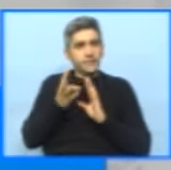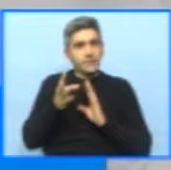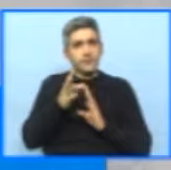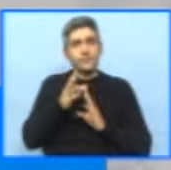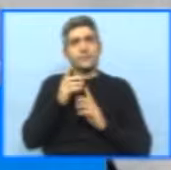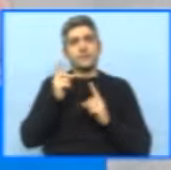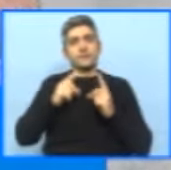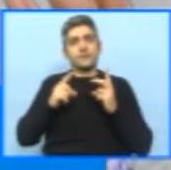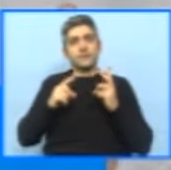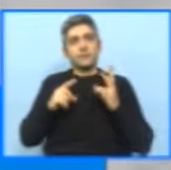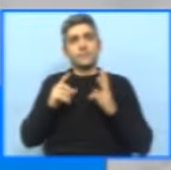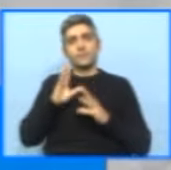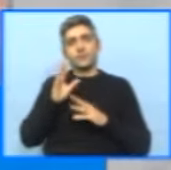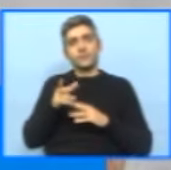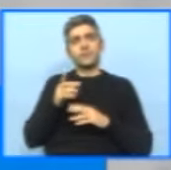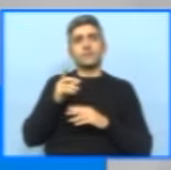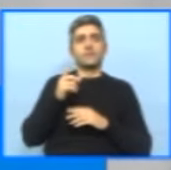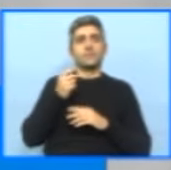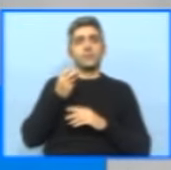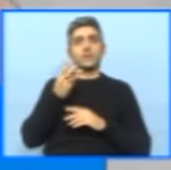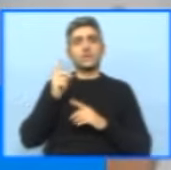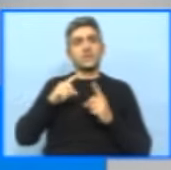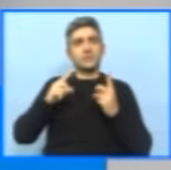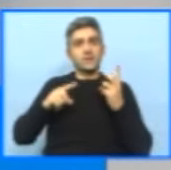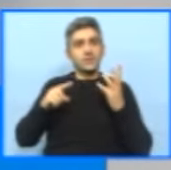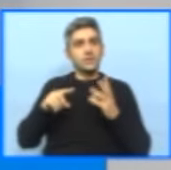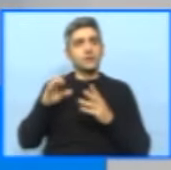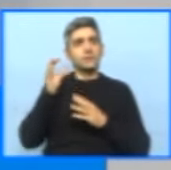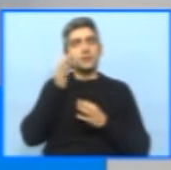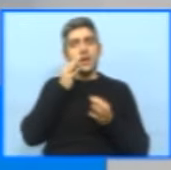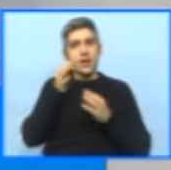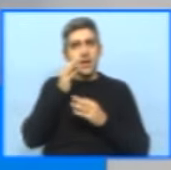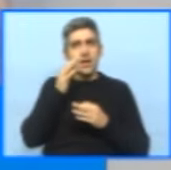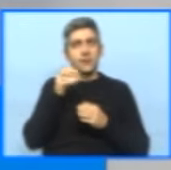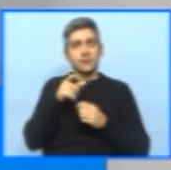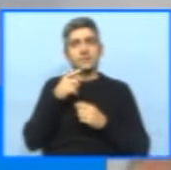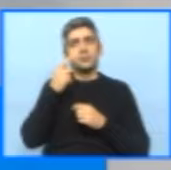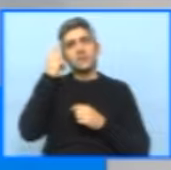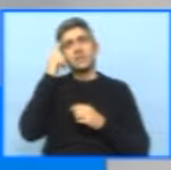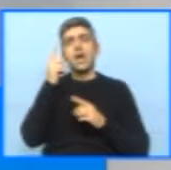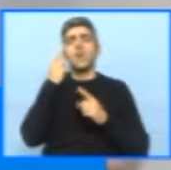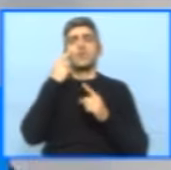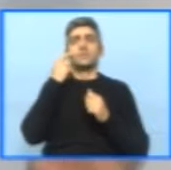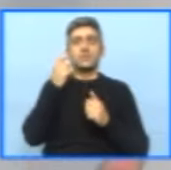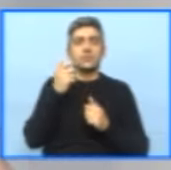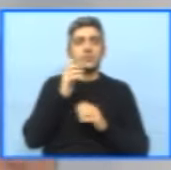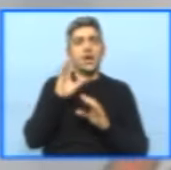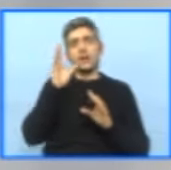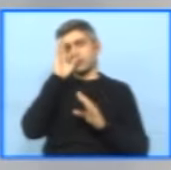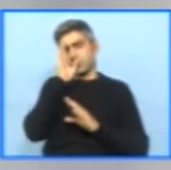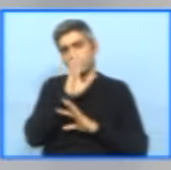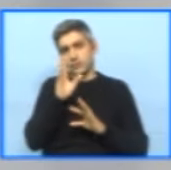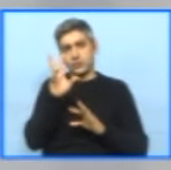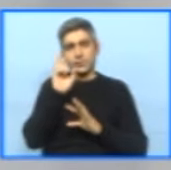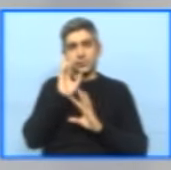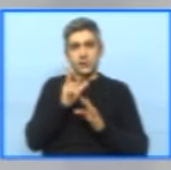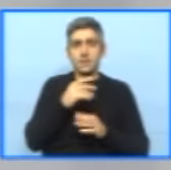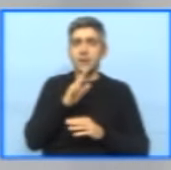muitas vezes, ouvimos falar deles muitas vezes e comentá-lo, e pensamos sempre que, enfim, já sabemos, já